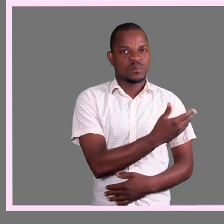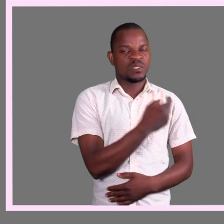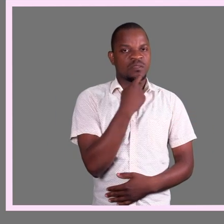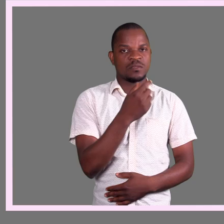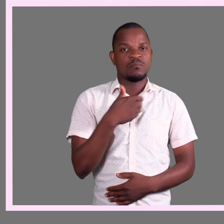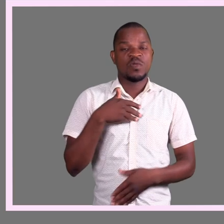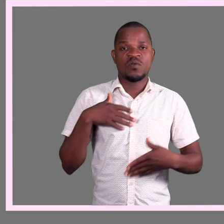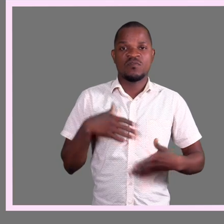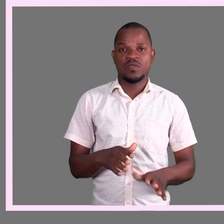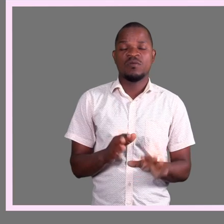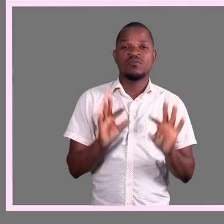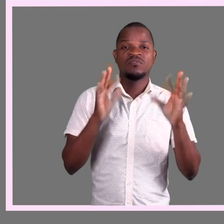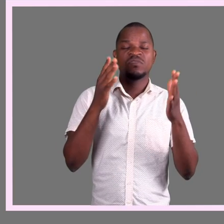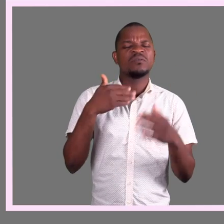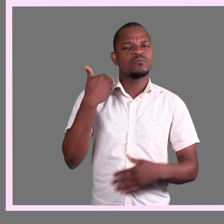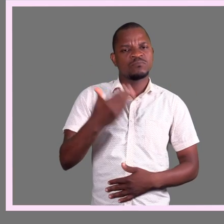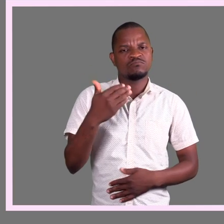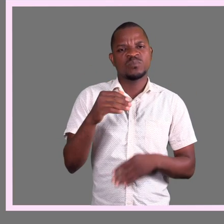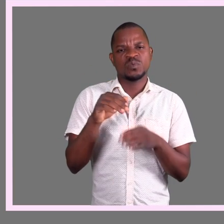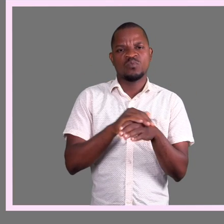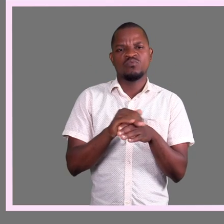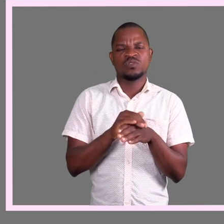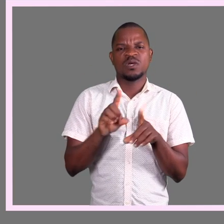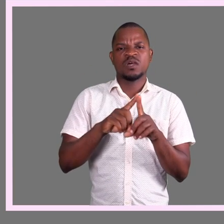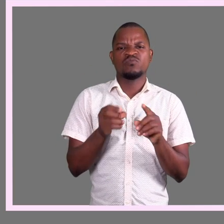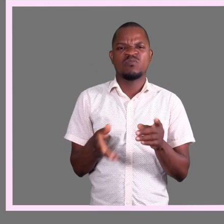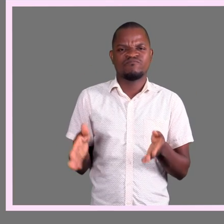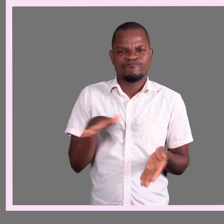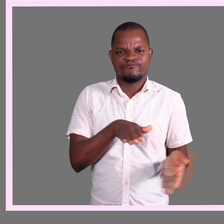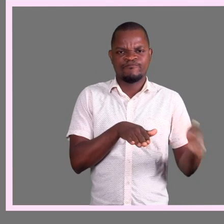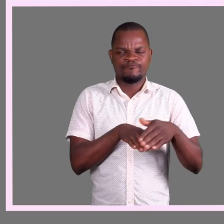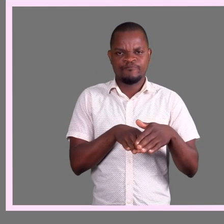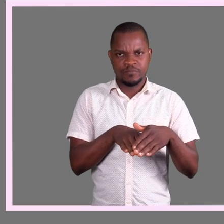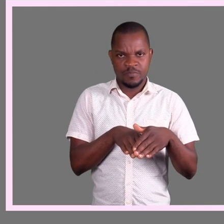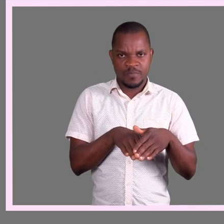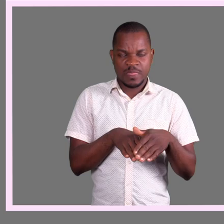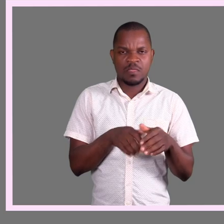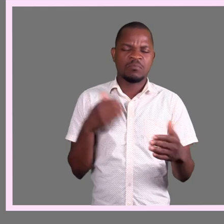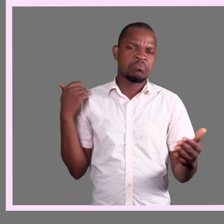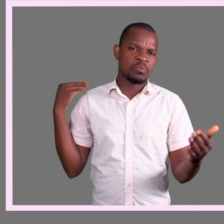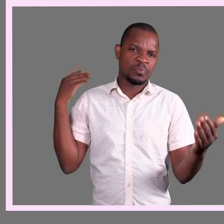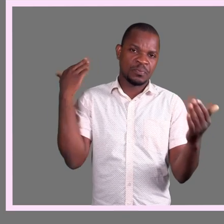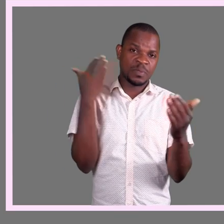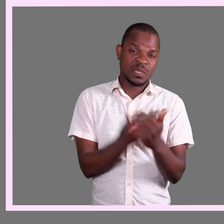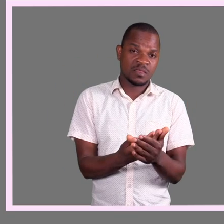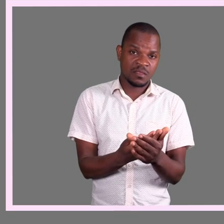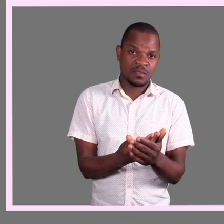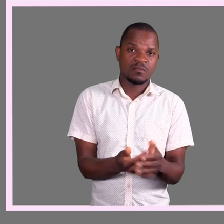necessidade que eu tenho neste momento, porque ele vive de fraldas. E fraldas, por mais que eu tenha um salário mínimo,